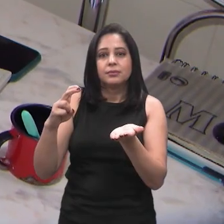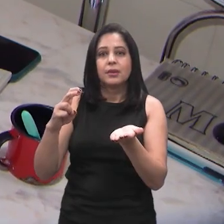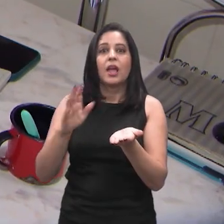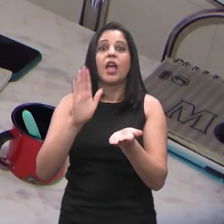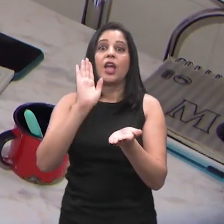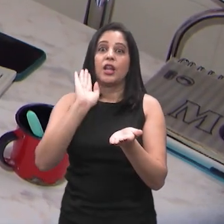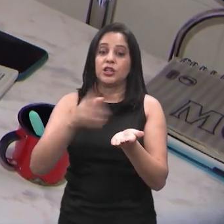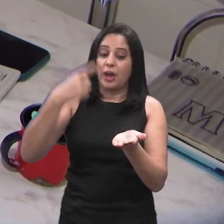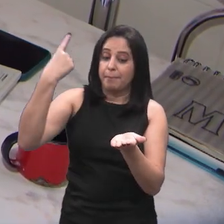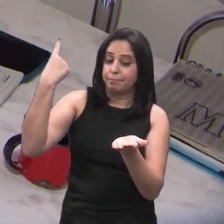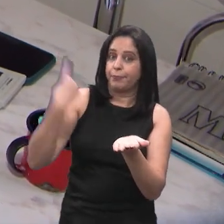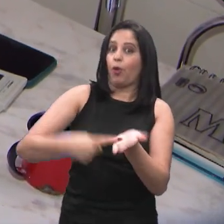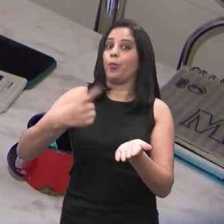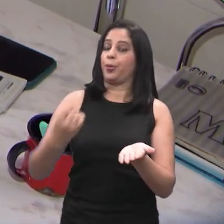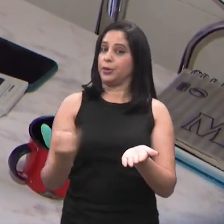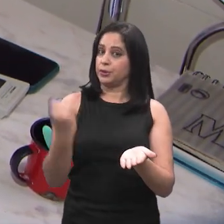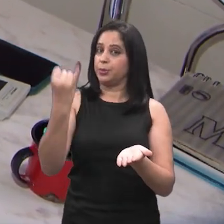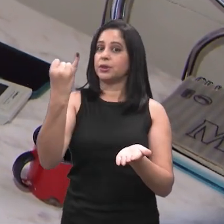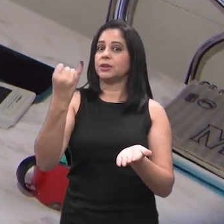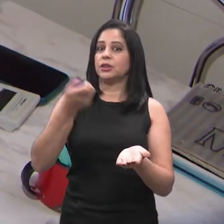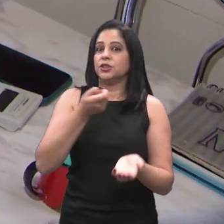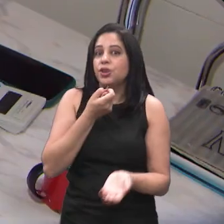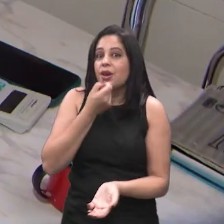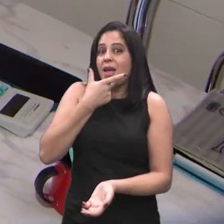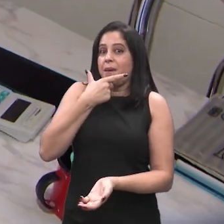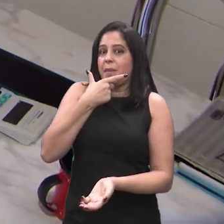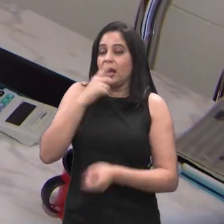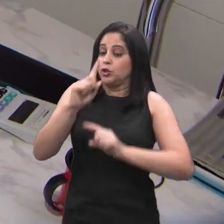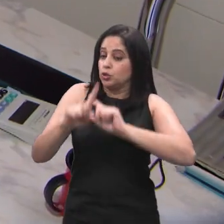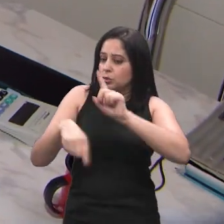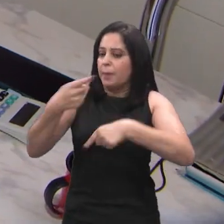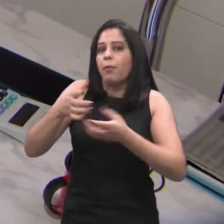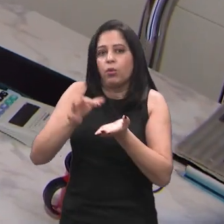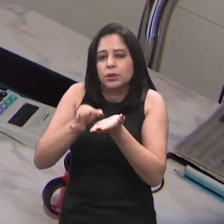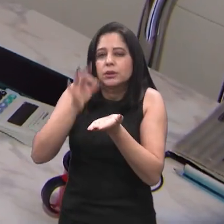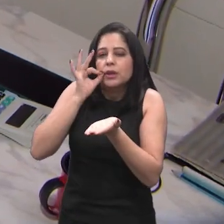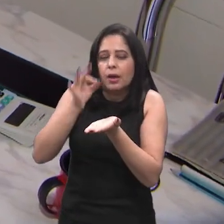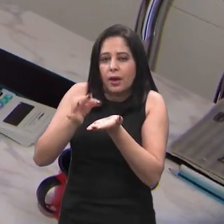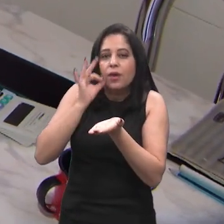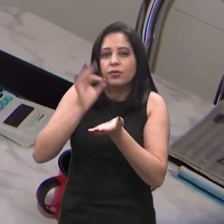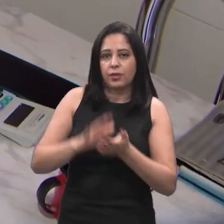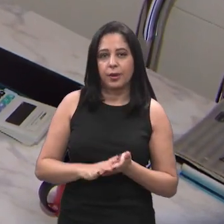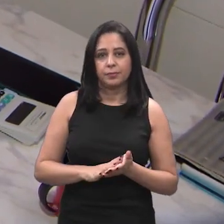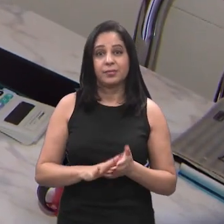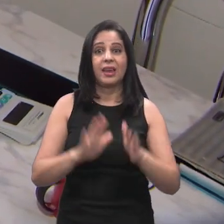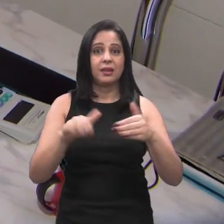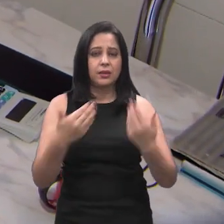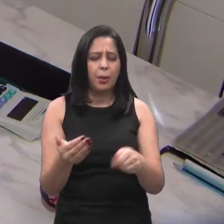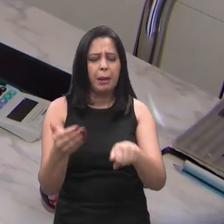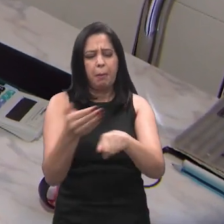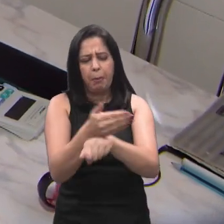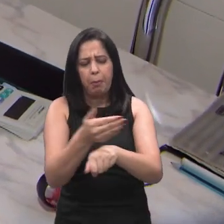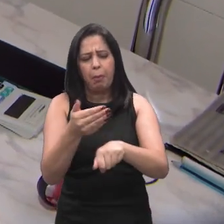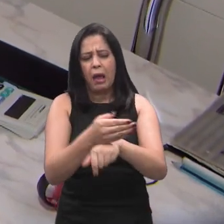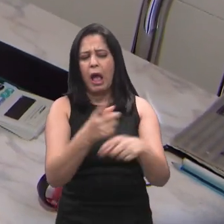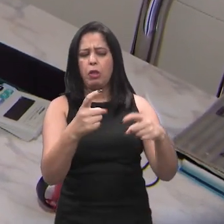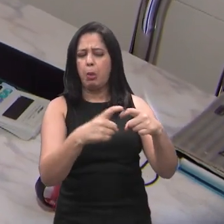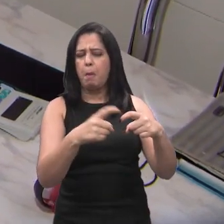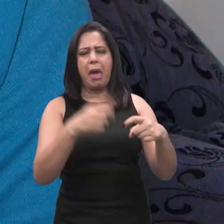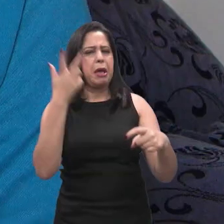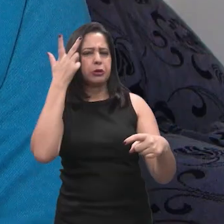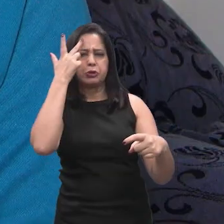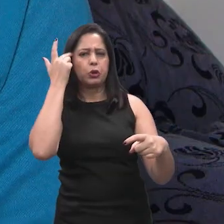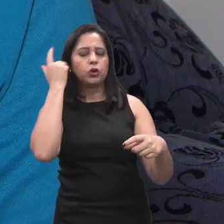tomar o remédio para a pressão. Foi durante consultas de rotina com o médico que ele descobriu que tinha